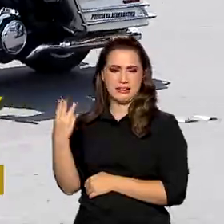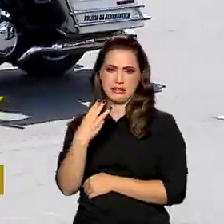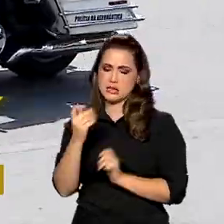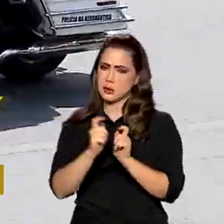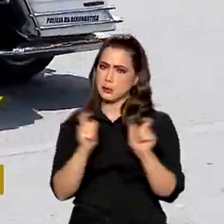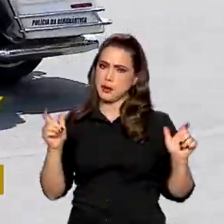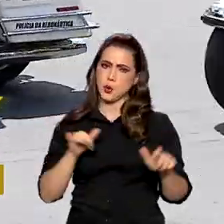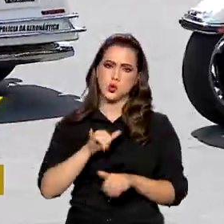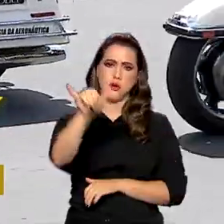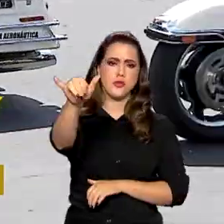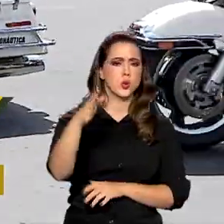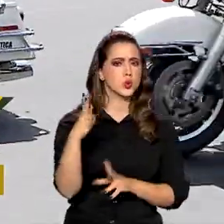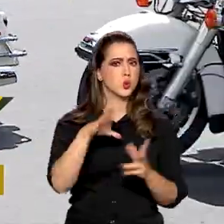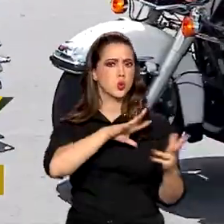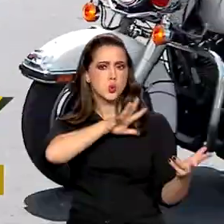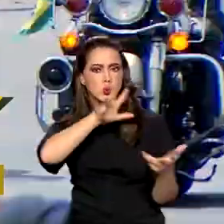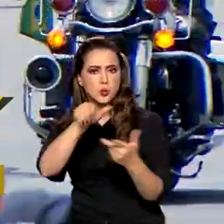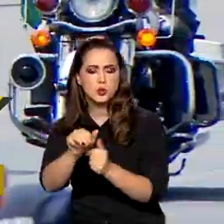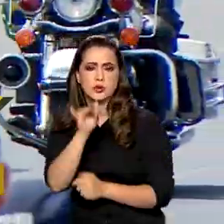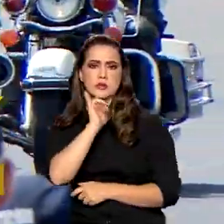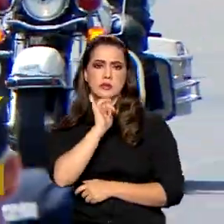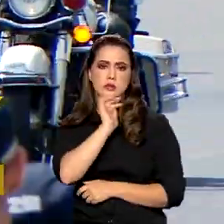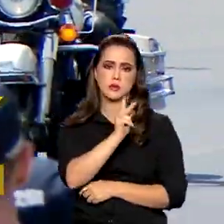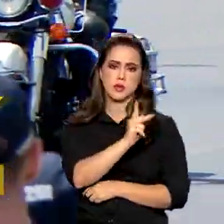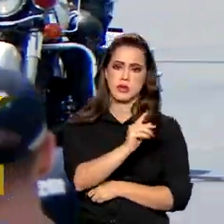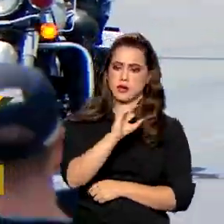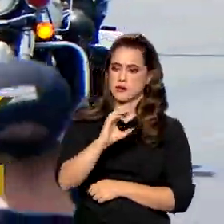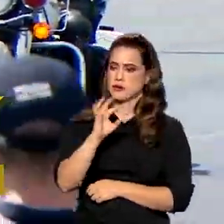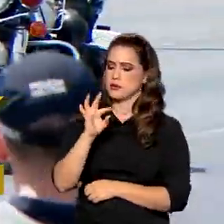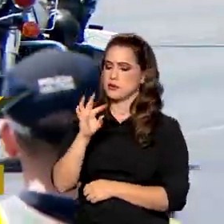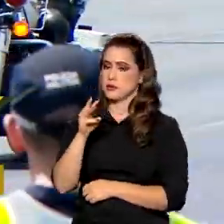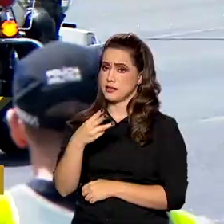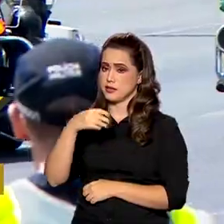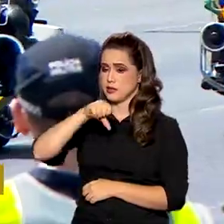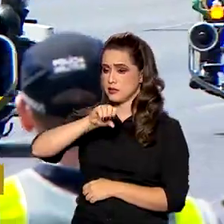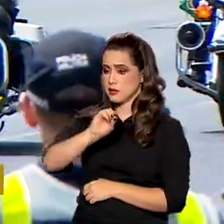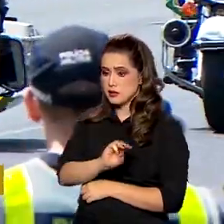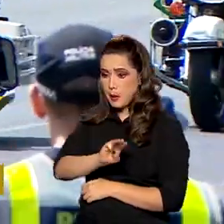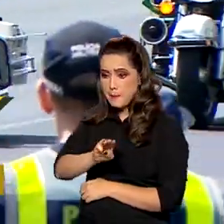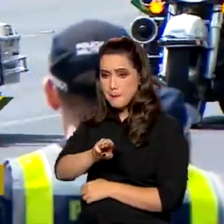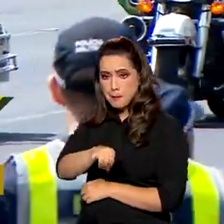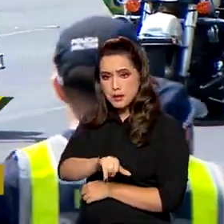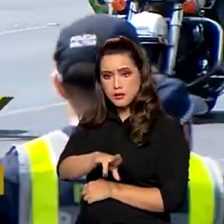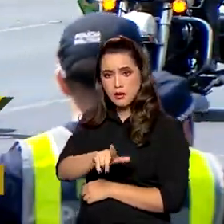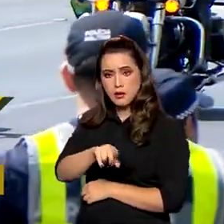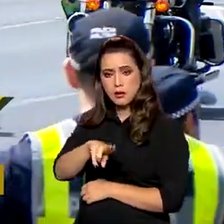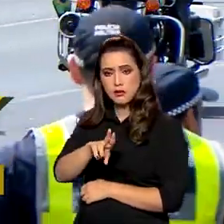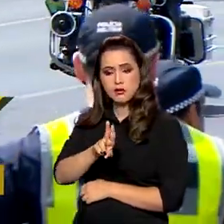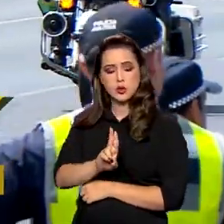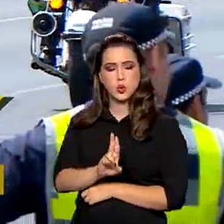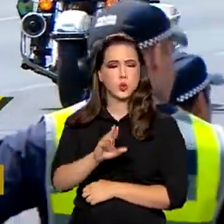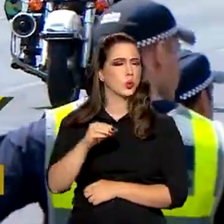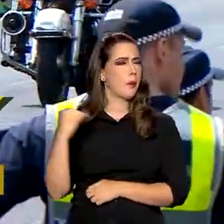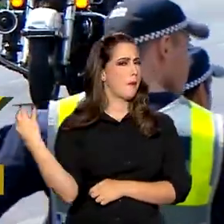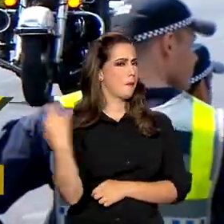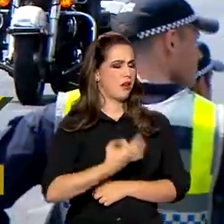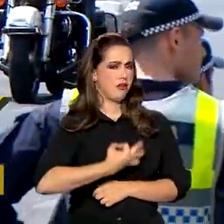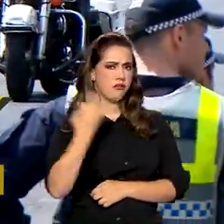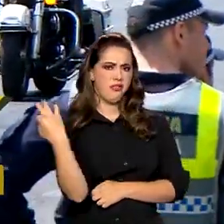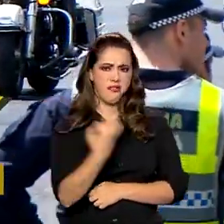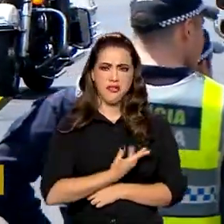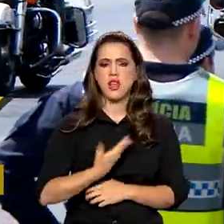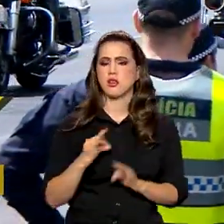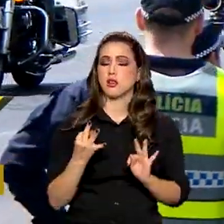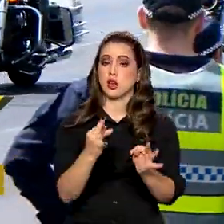né, produzindo aeronaves, por exemplo, como o KC-390 Millennium, né, uma aeronave de altíssima performance que está